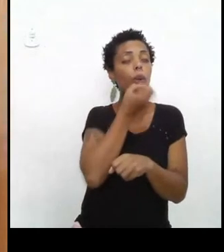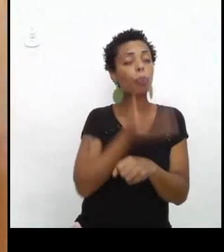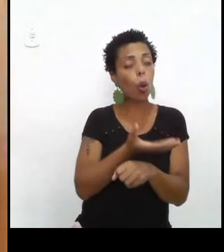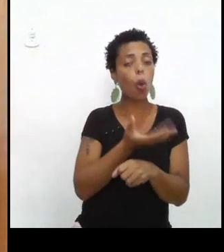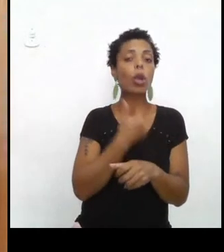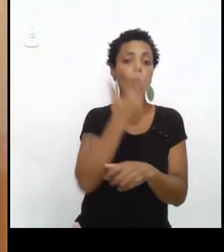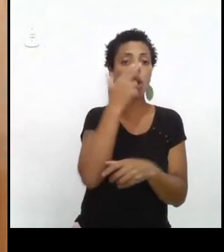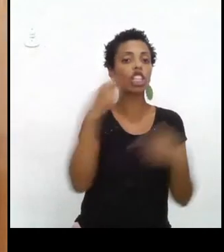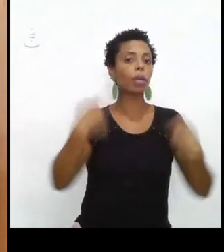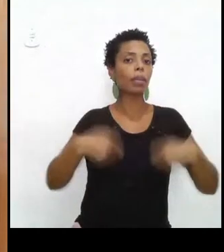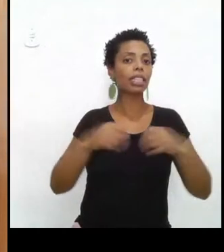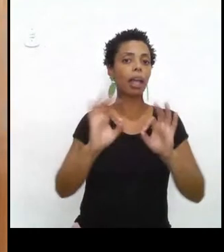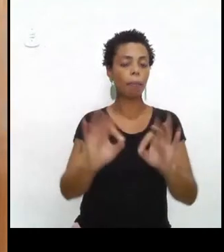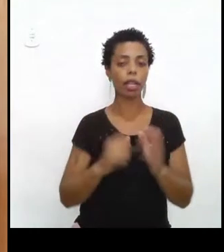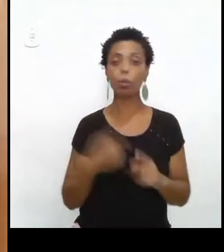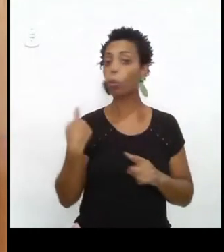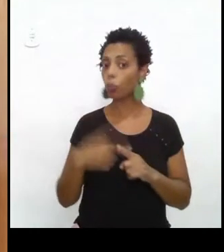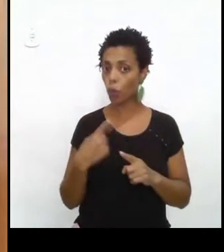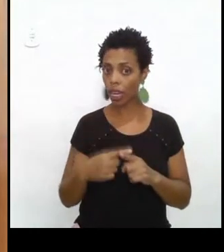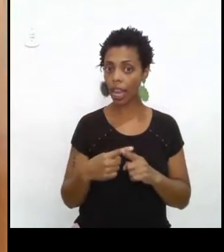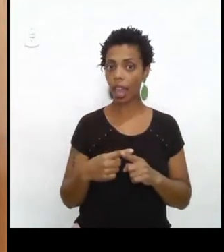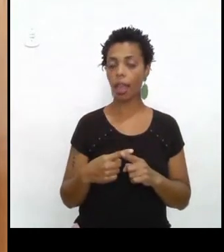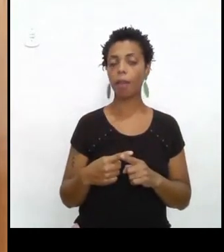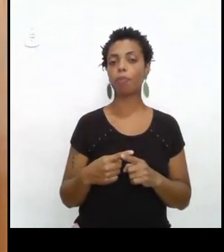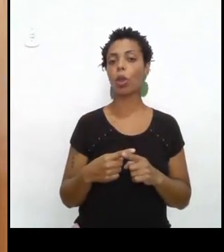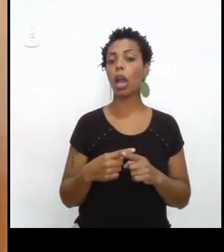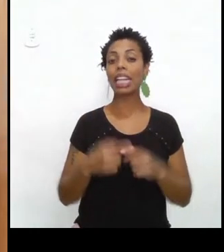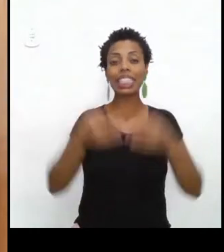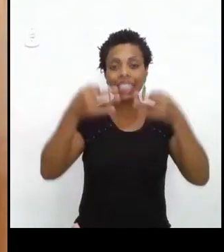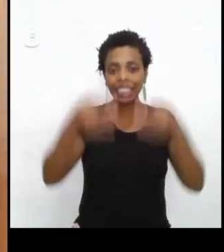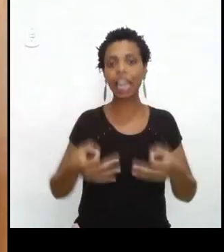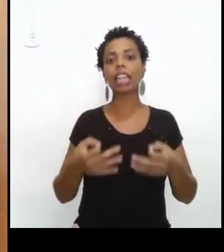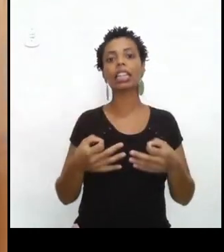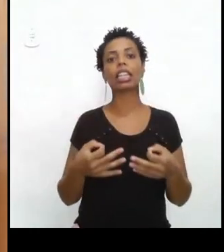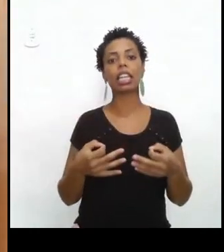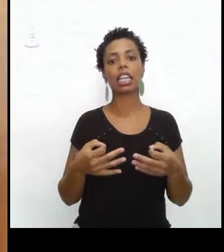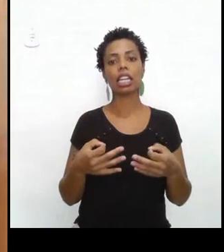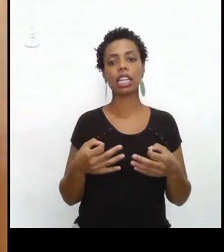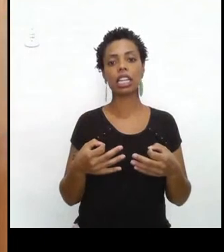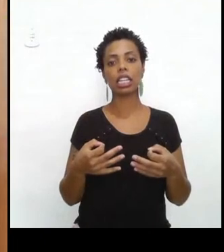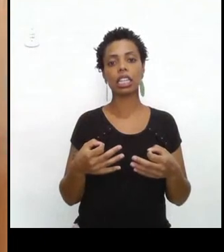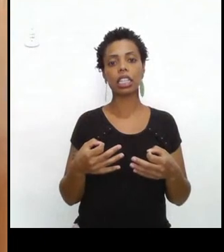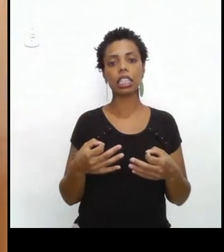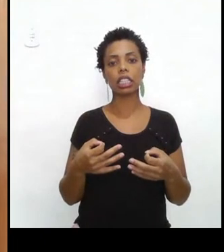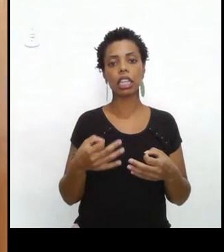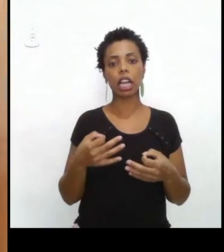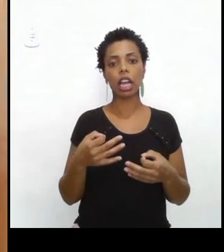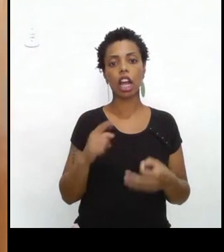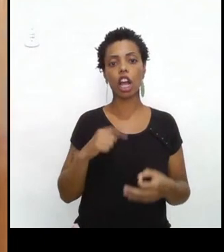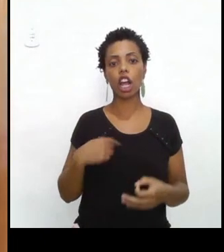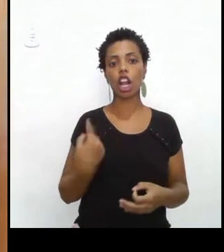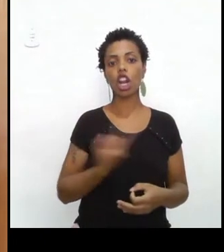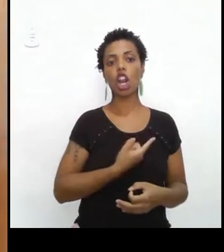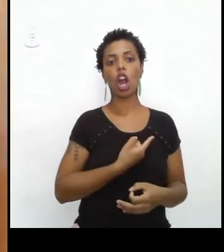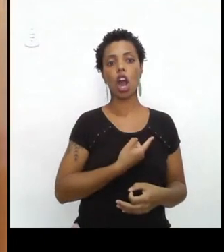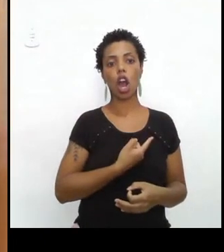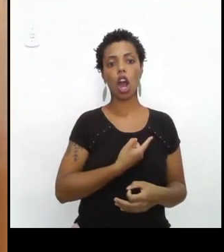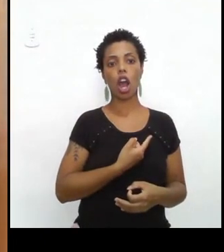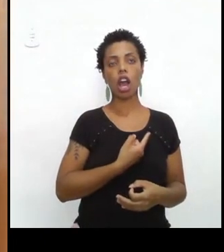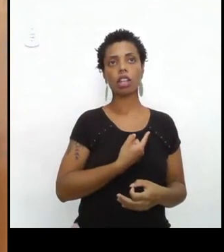pendurar no iremos ela está maneira aqui ó aí maneira